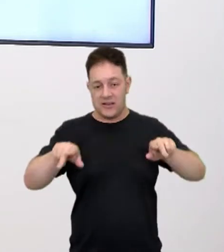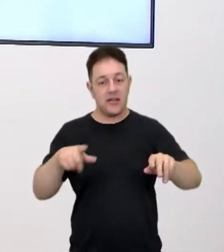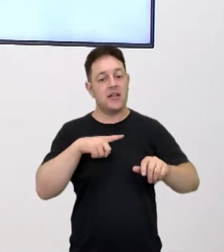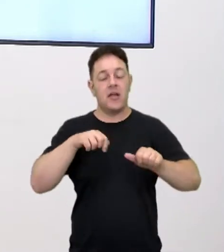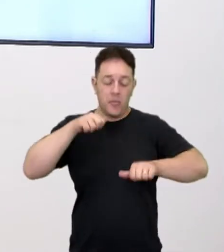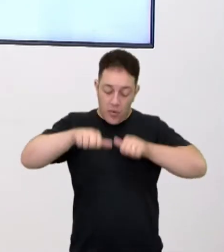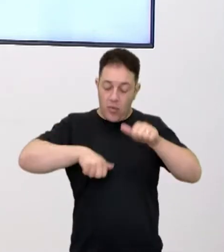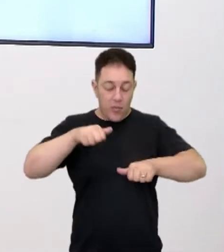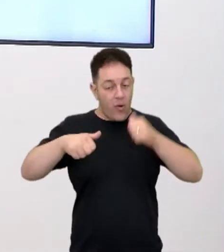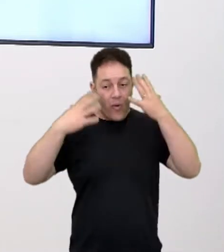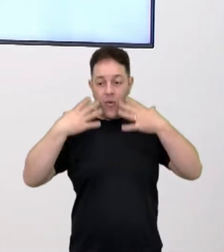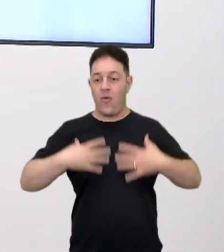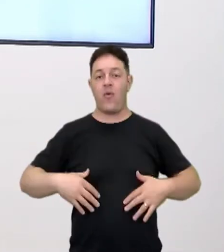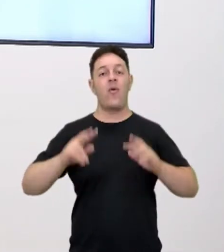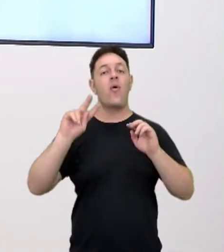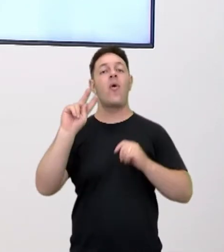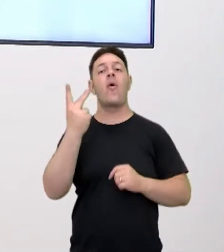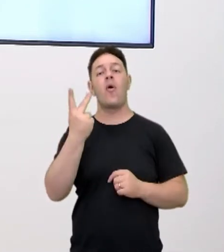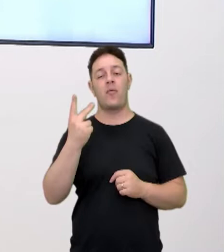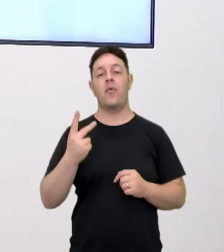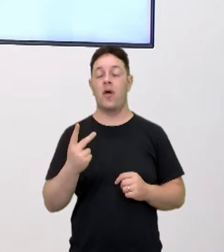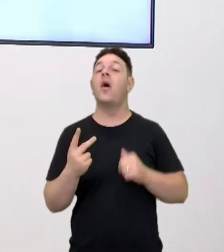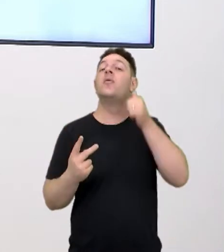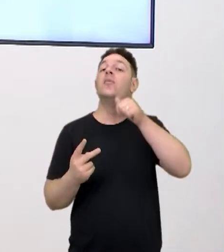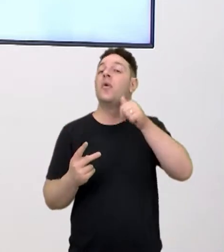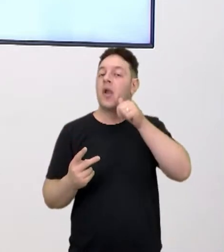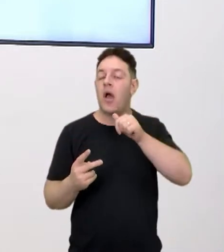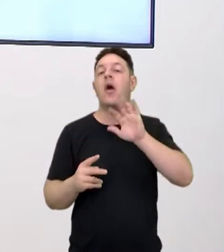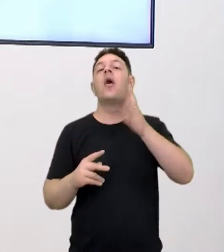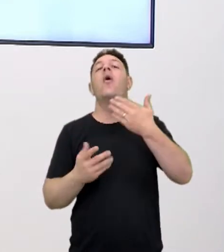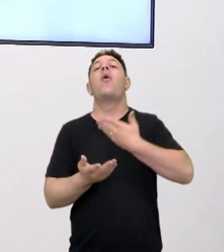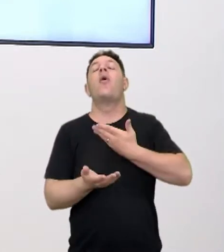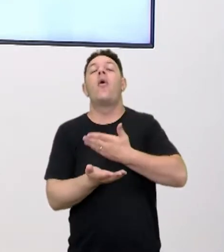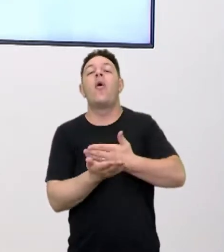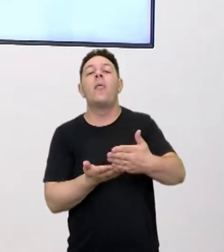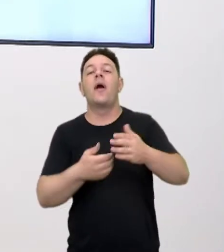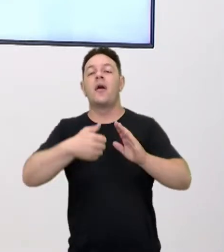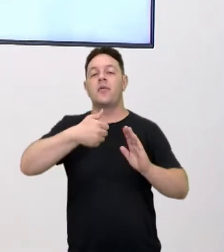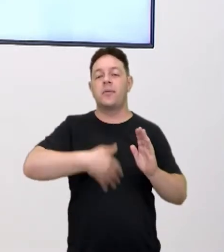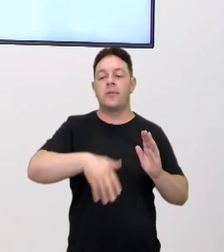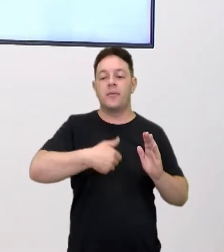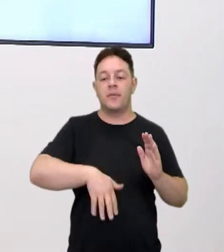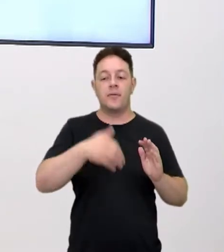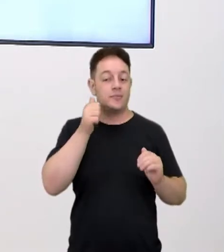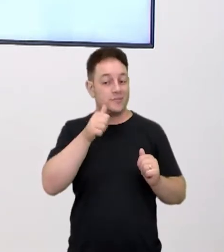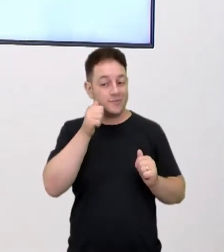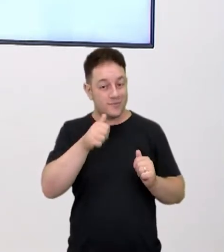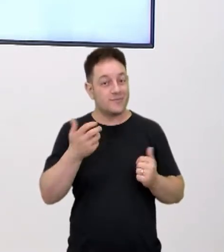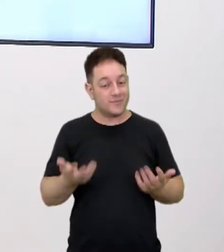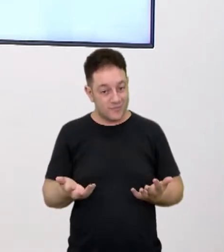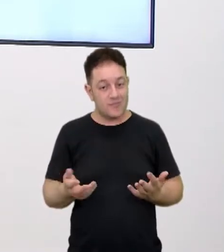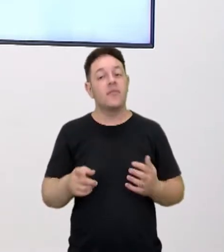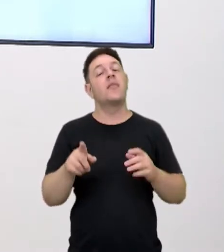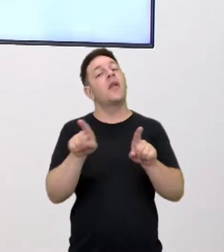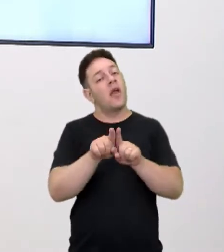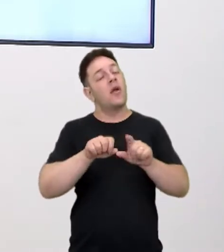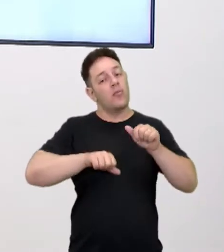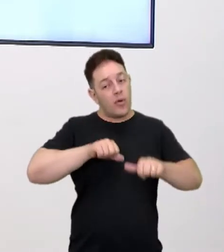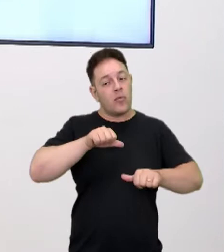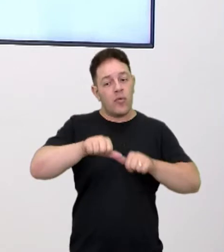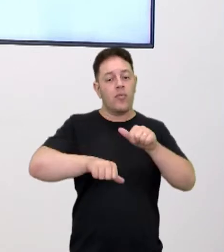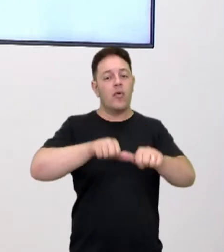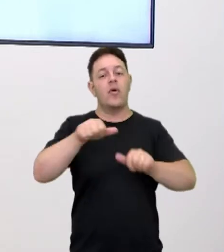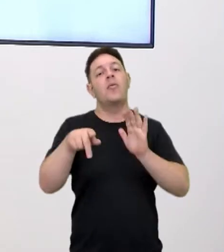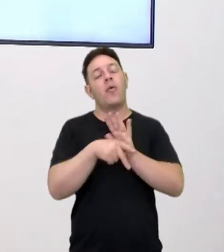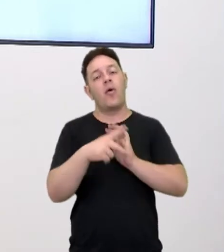mudanças hormonais. Quando nós somos mulheres, a gente começa a menstruar, né? Então, a gente tem essas mudanças que vêm ali